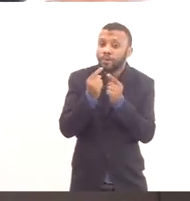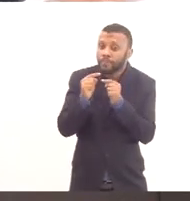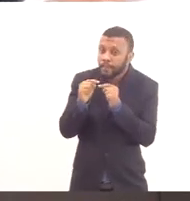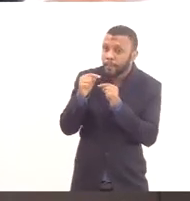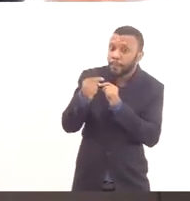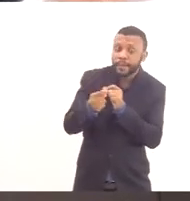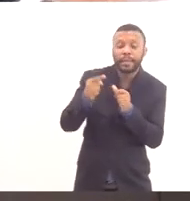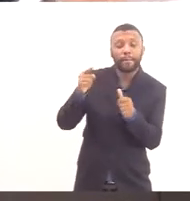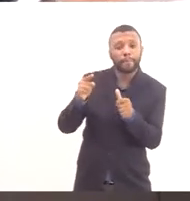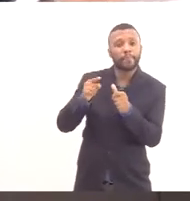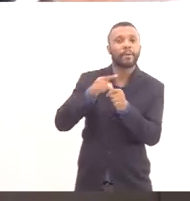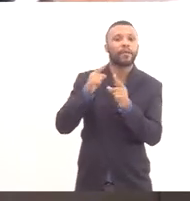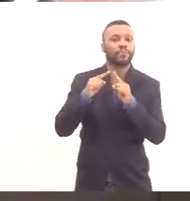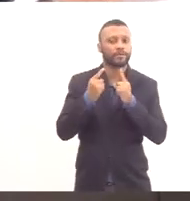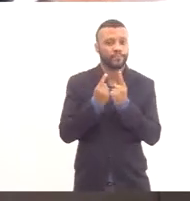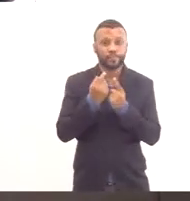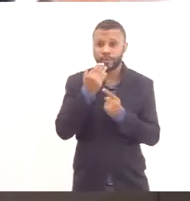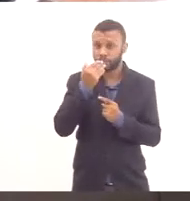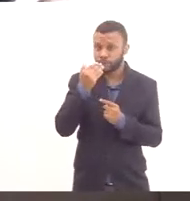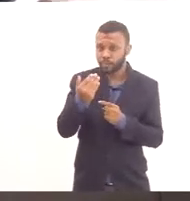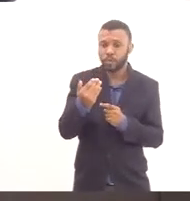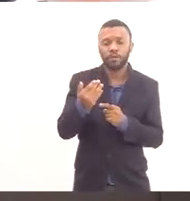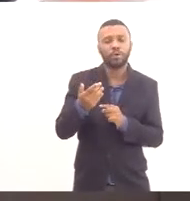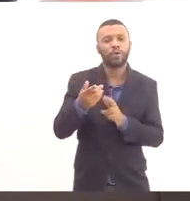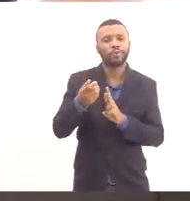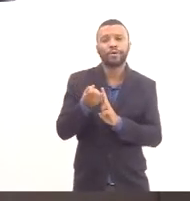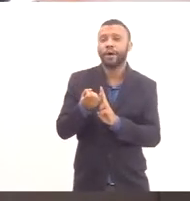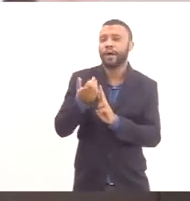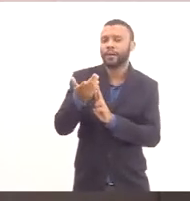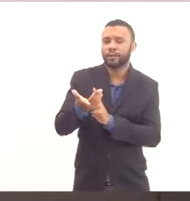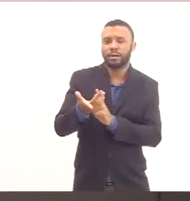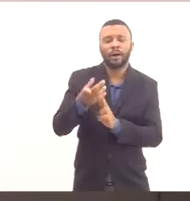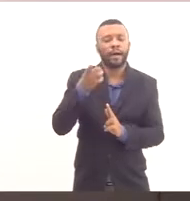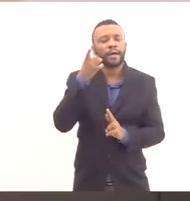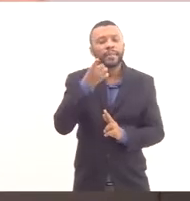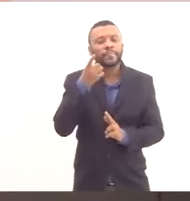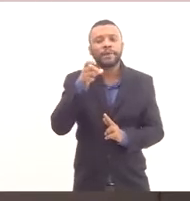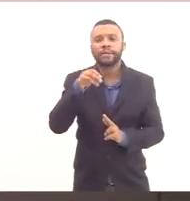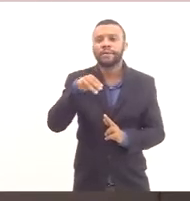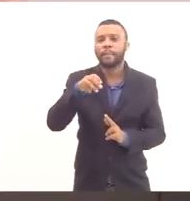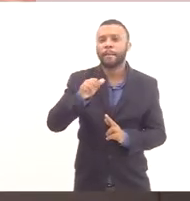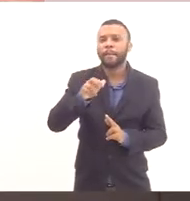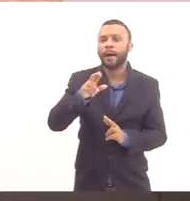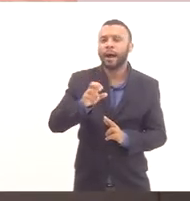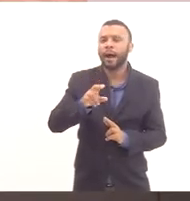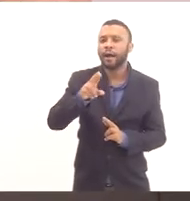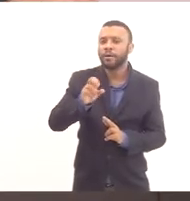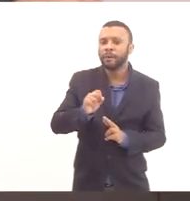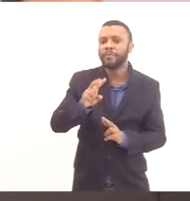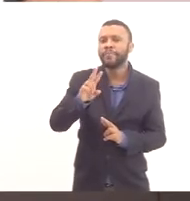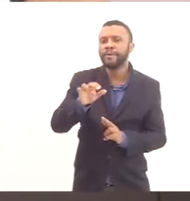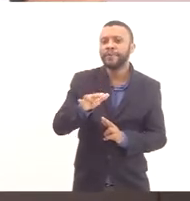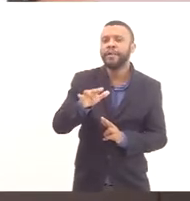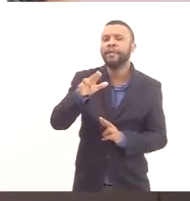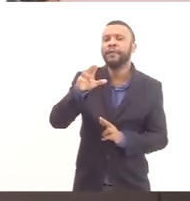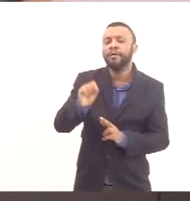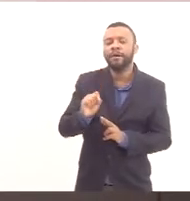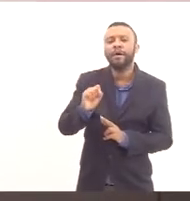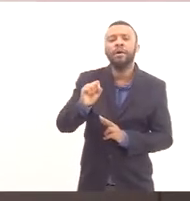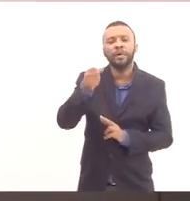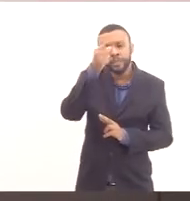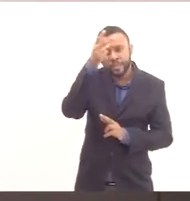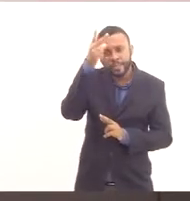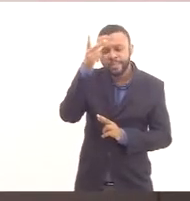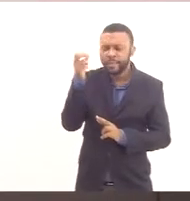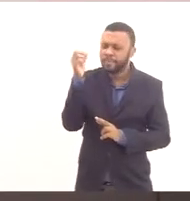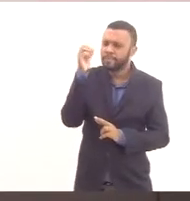audiência por solicitação do relator Deputado Marcos Vinícius porque cometeu o prefeito eu diria a